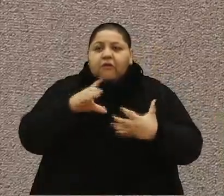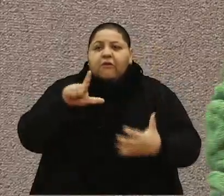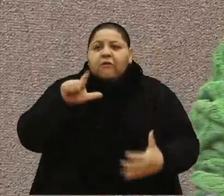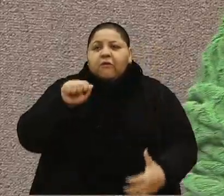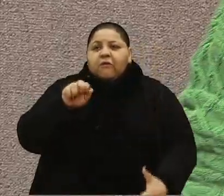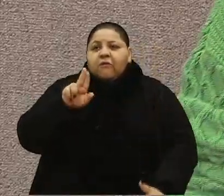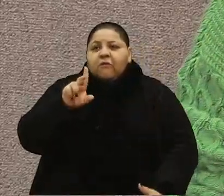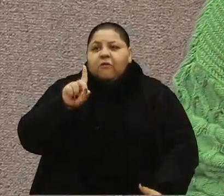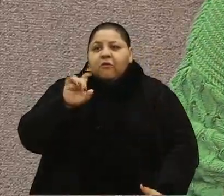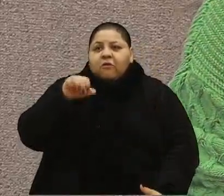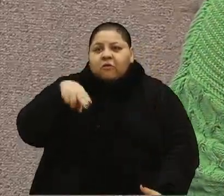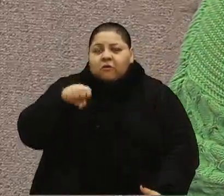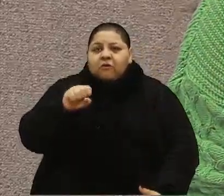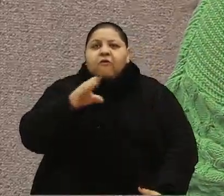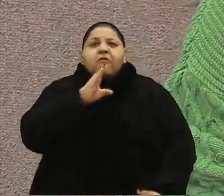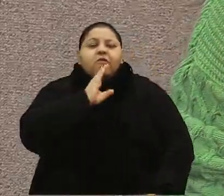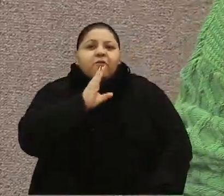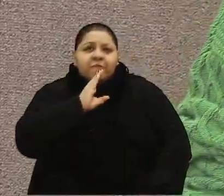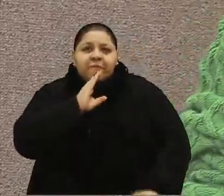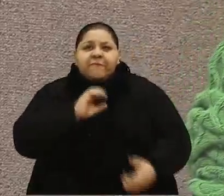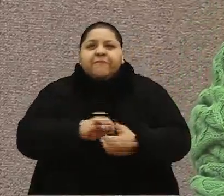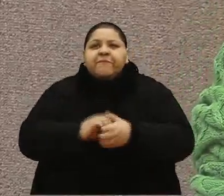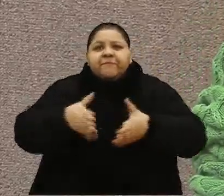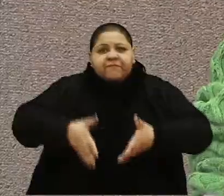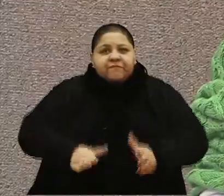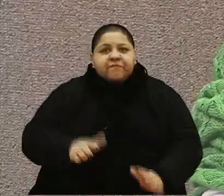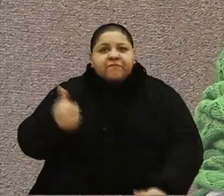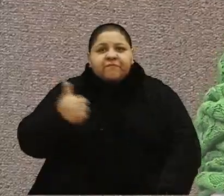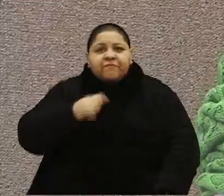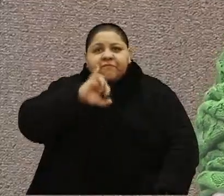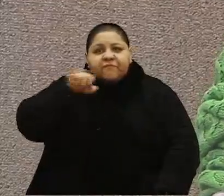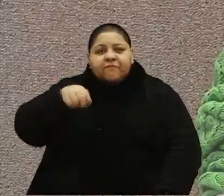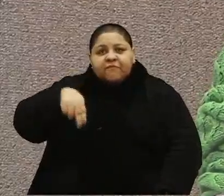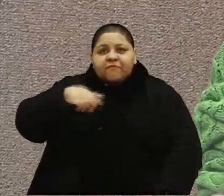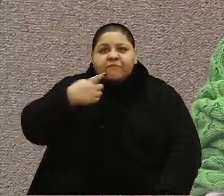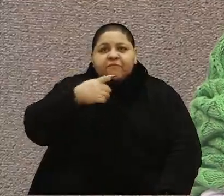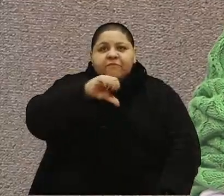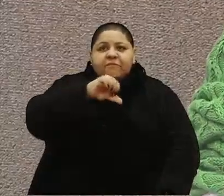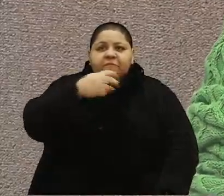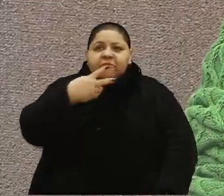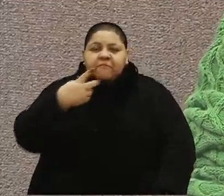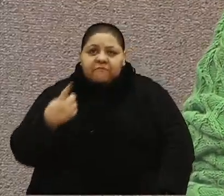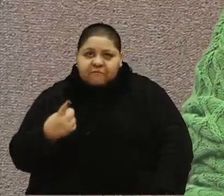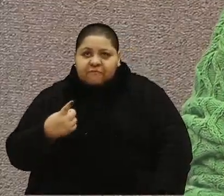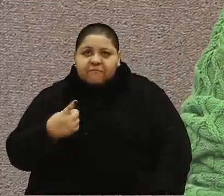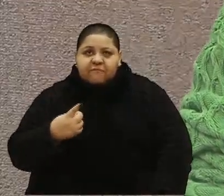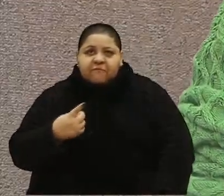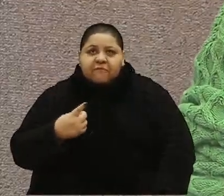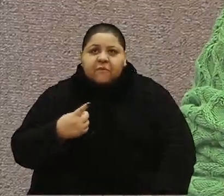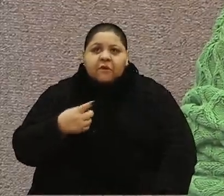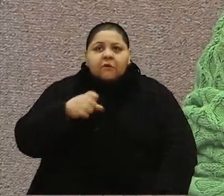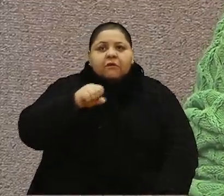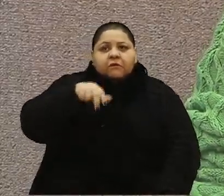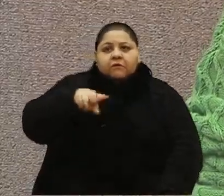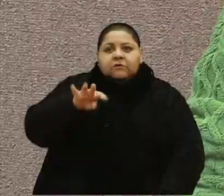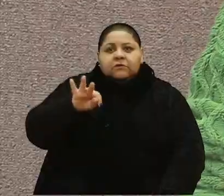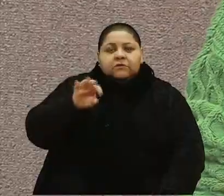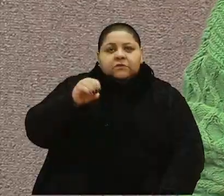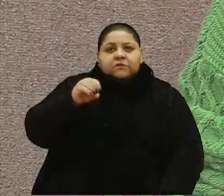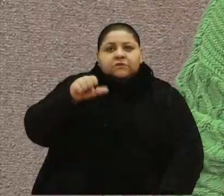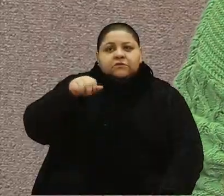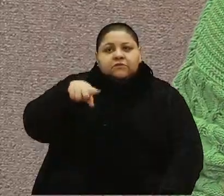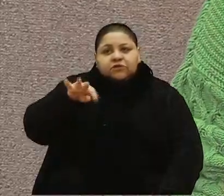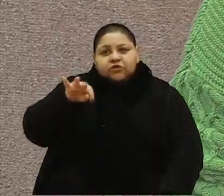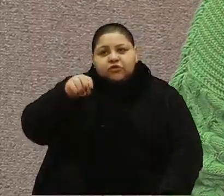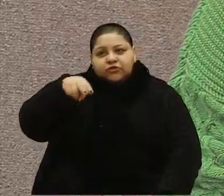para a gente conhecê-lo. Claudino Ângelo Casiraghi nasceu em 1º de junho de 1921, em Santo Antão, Morro Cristal, na Terceira